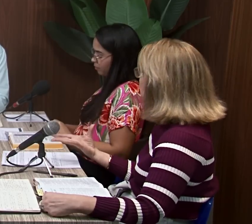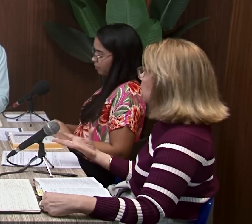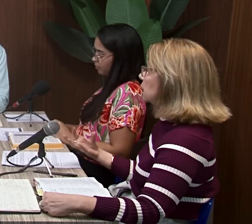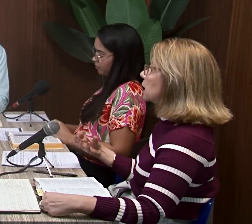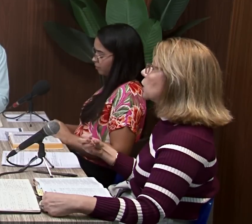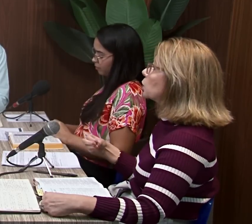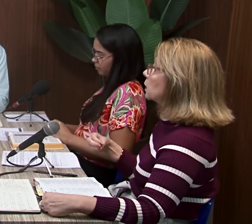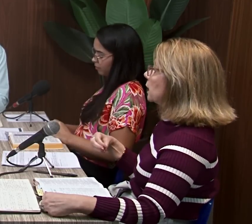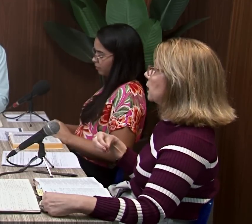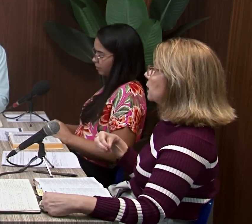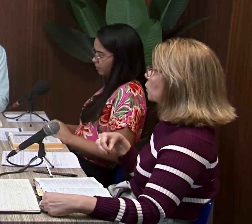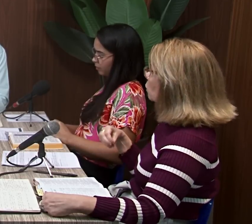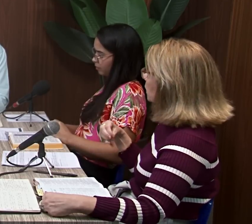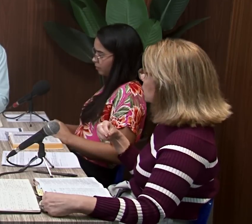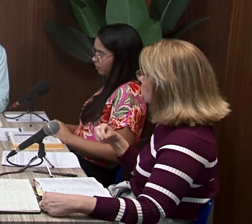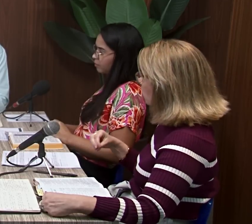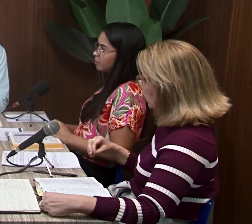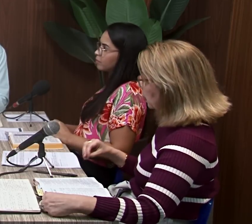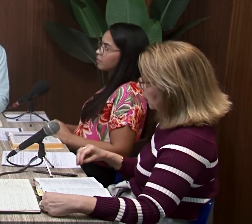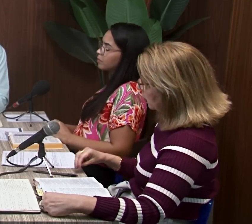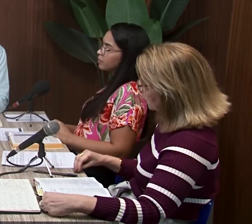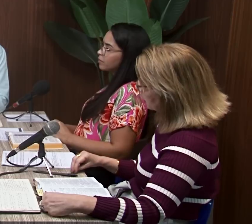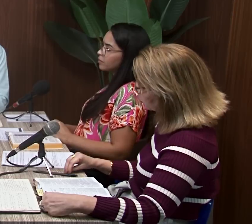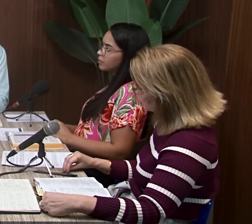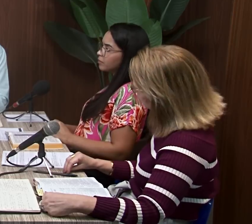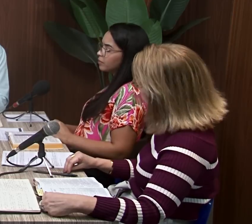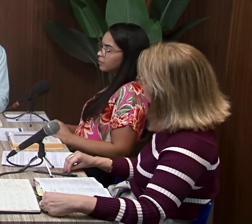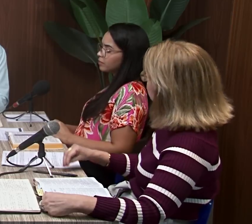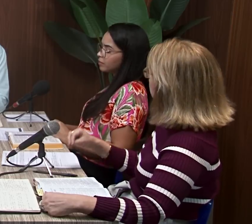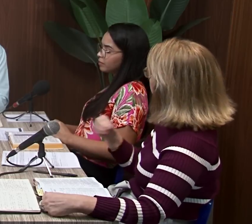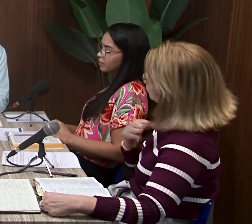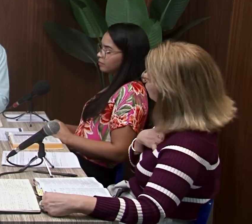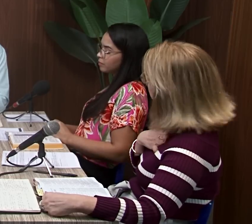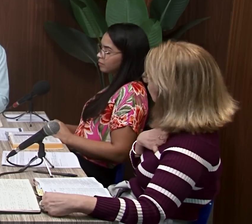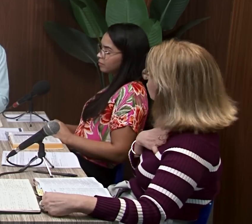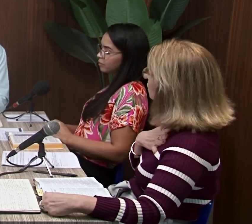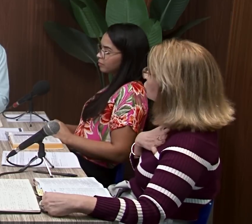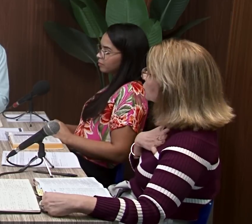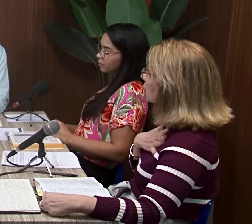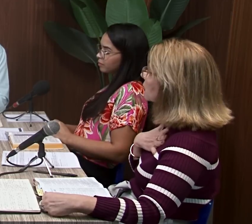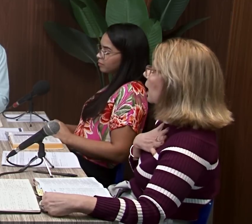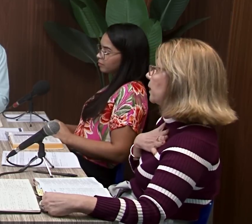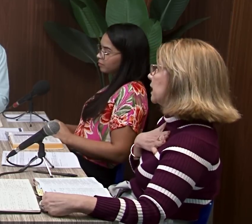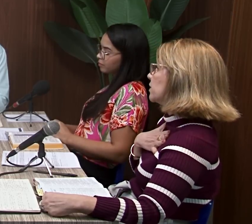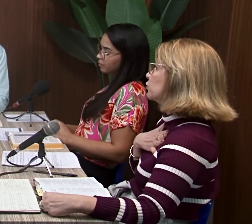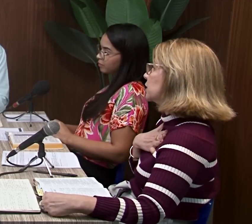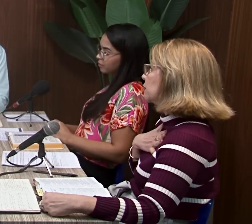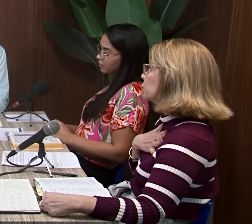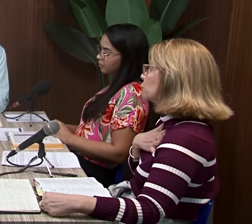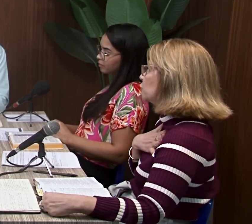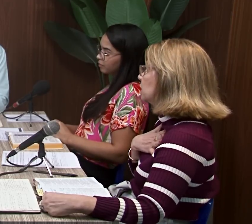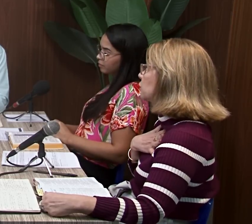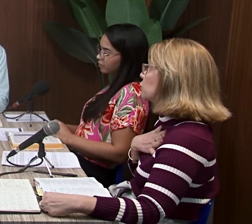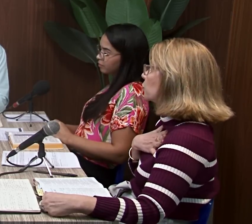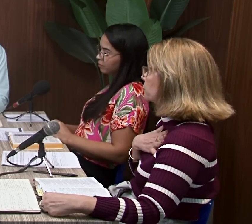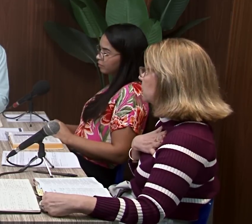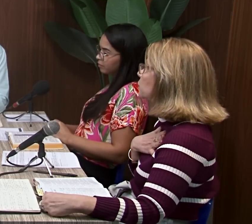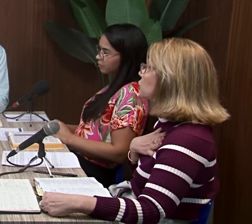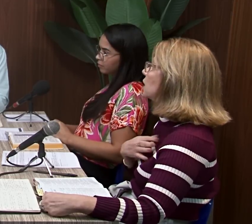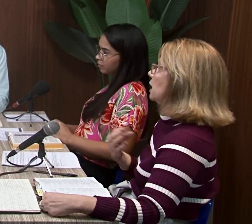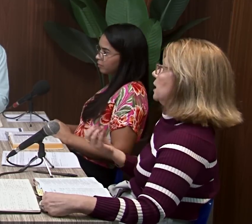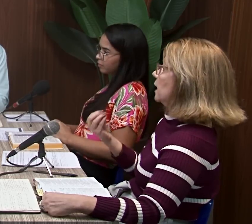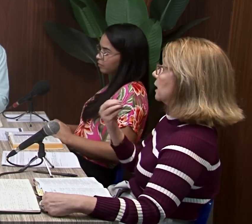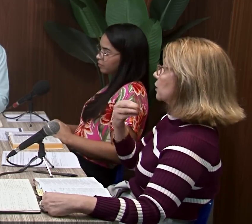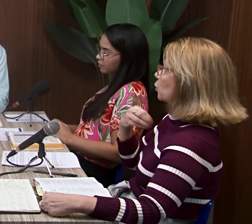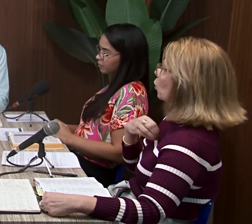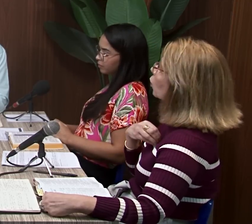vida. Então, ele compreendeu também que isso aconteceu conosco, né? A palavra de Deus, um dia nós